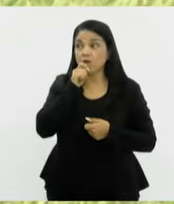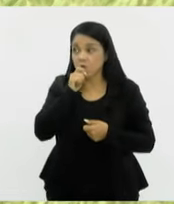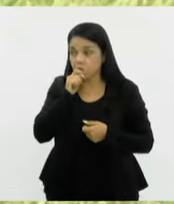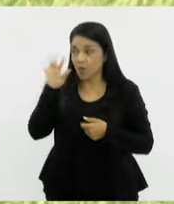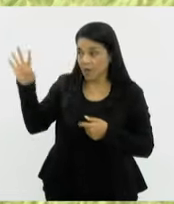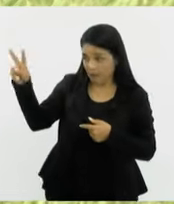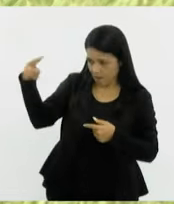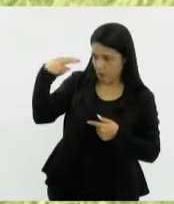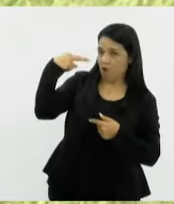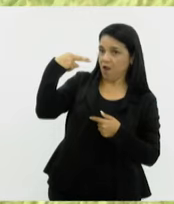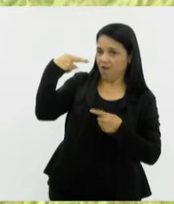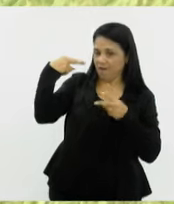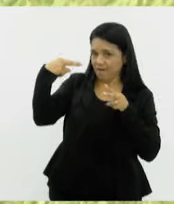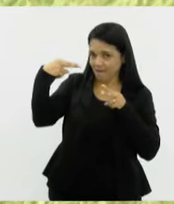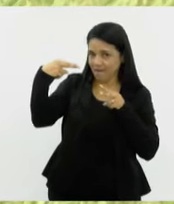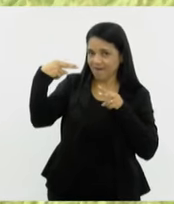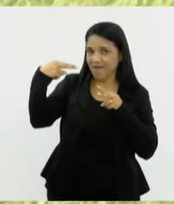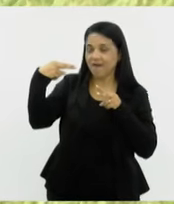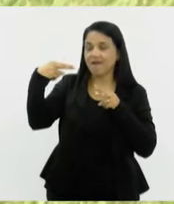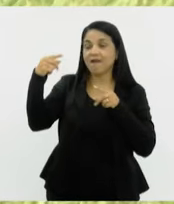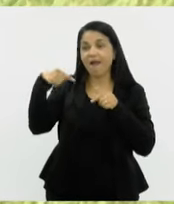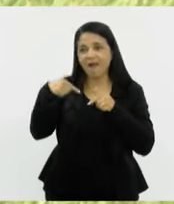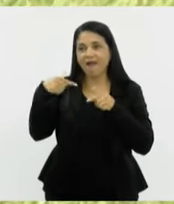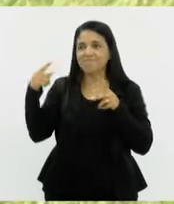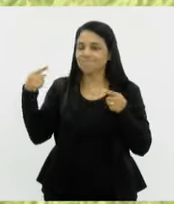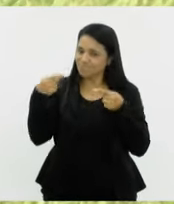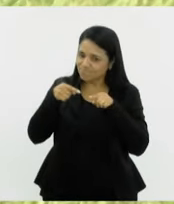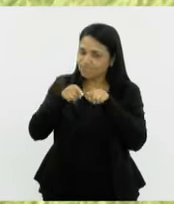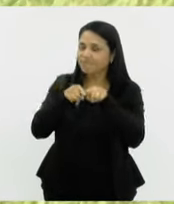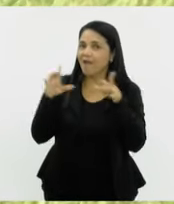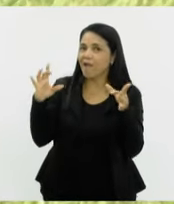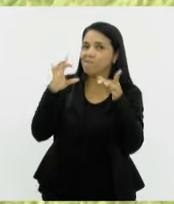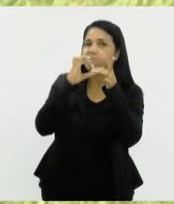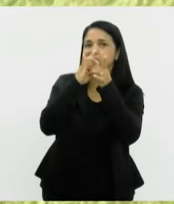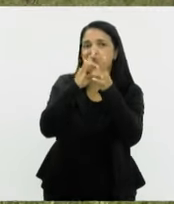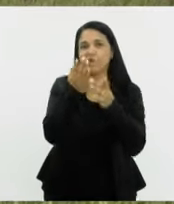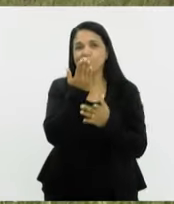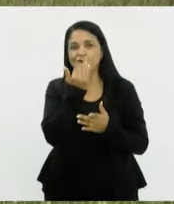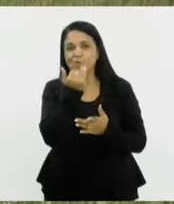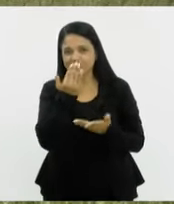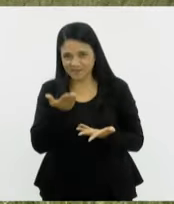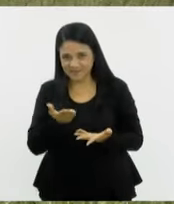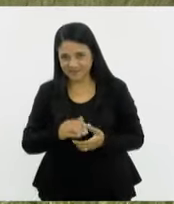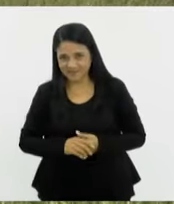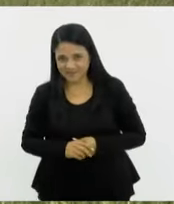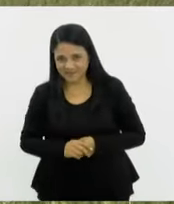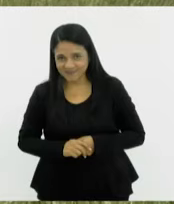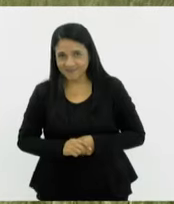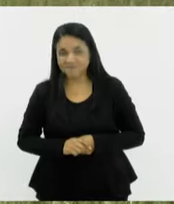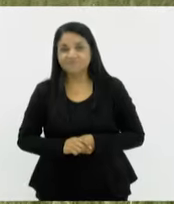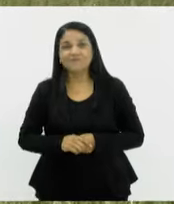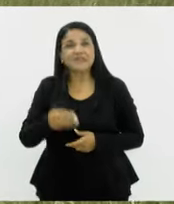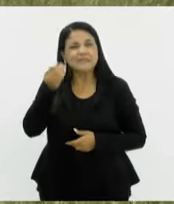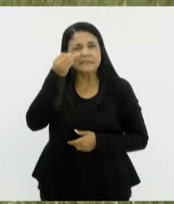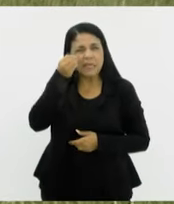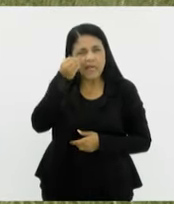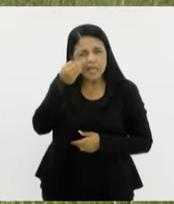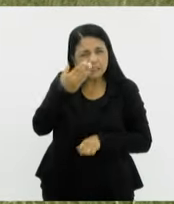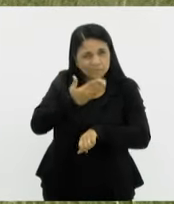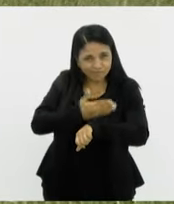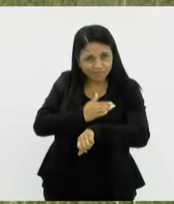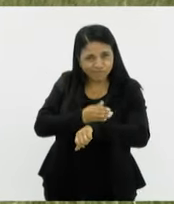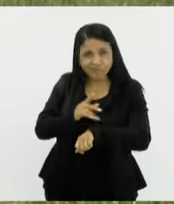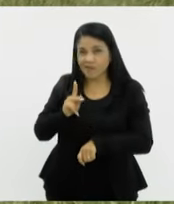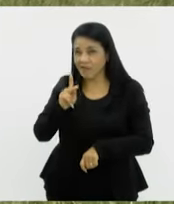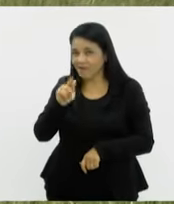na gente e nisso já associar com a comida que ele já vai receber assim que voltar. Agora eu vou fazer um pequeno teste para vocês verem como a Cacá é